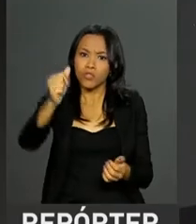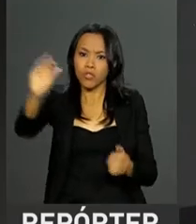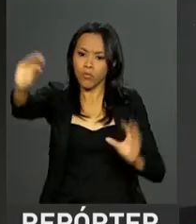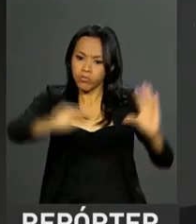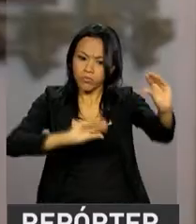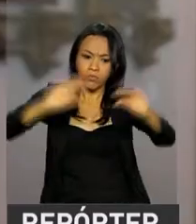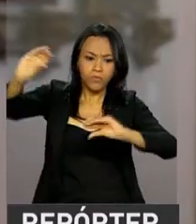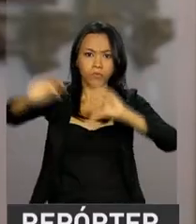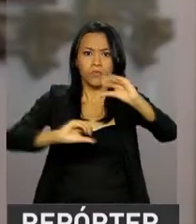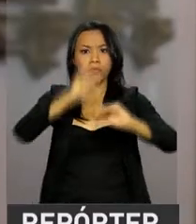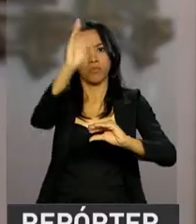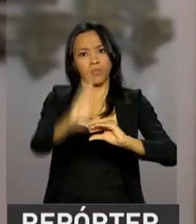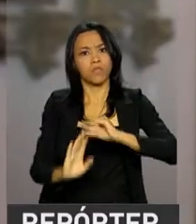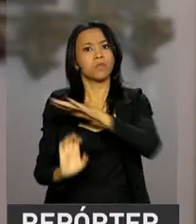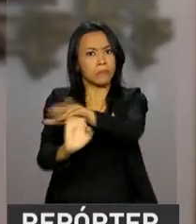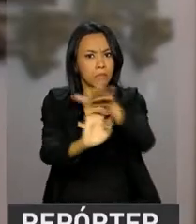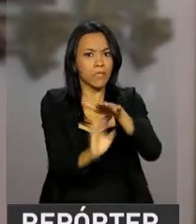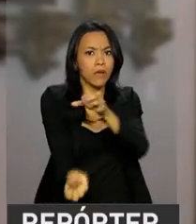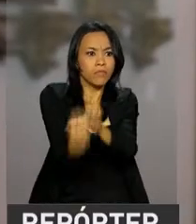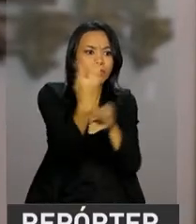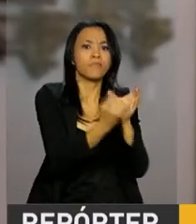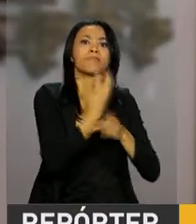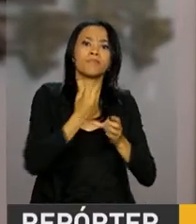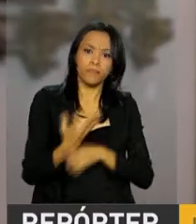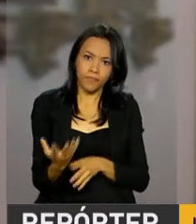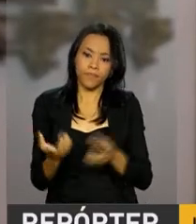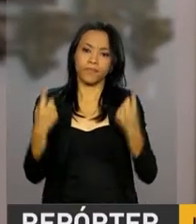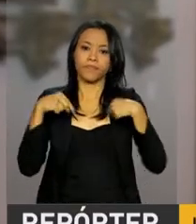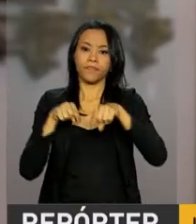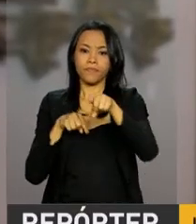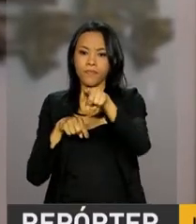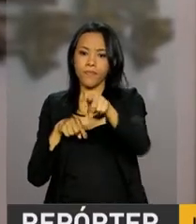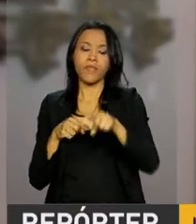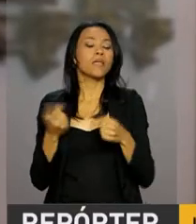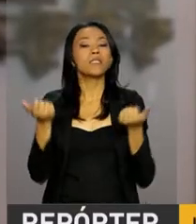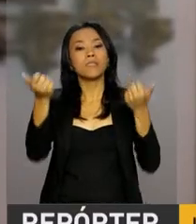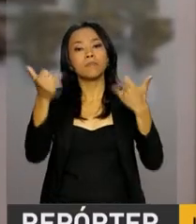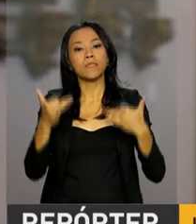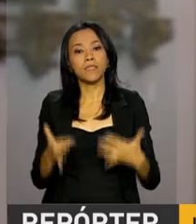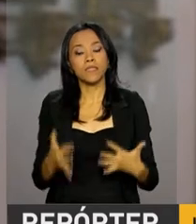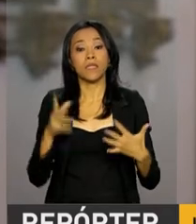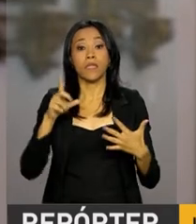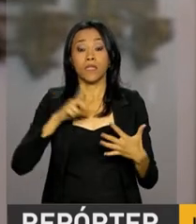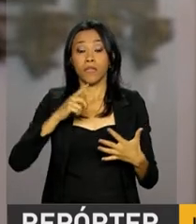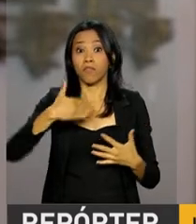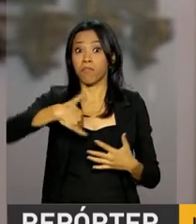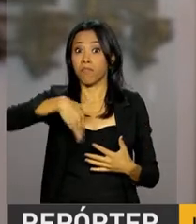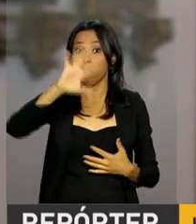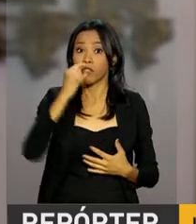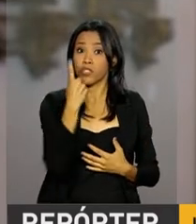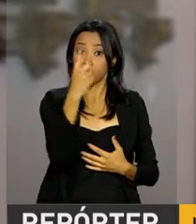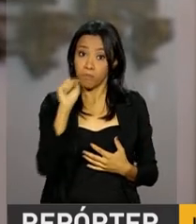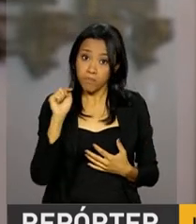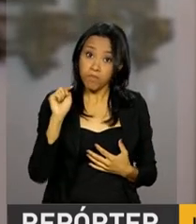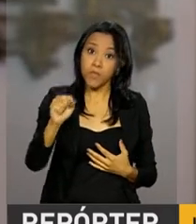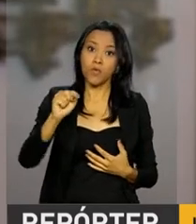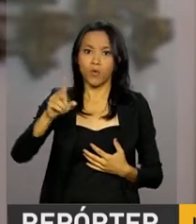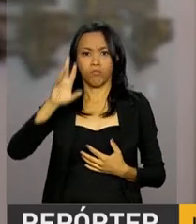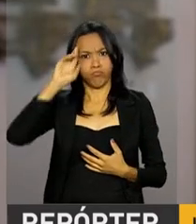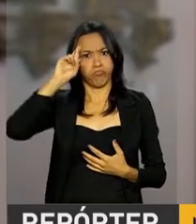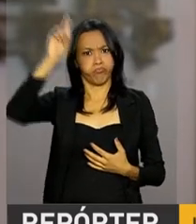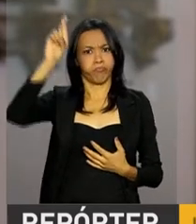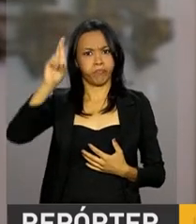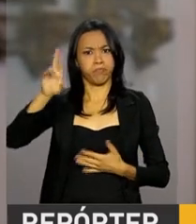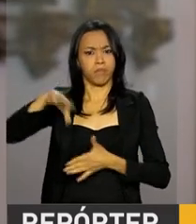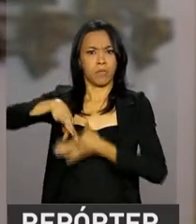para o brasil este ano em buenos aires a edição latino americana do fórum econômico mundial reuniu mais de mil autoridades políticas financeiras